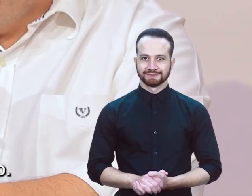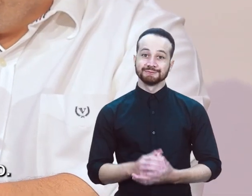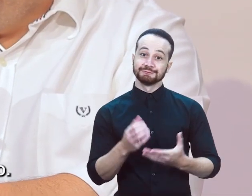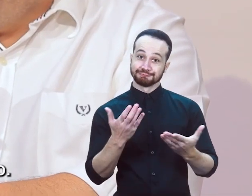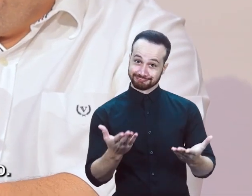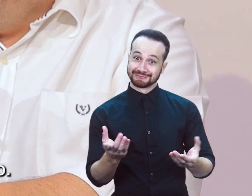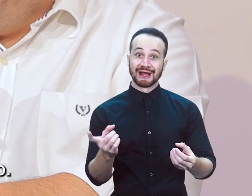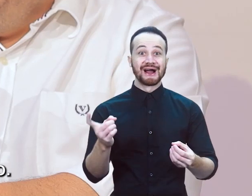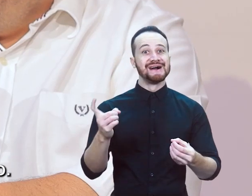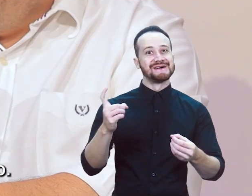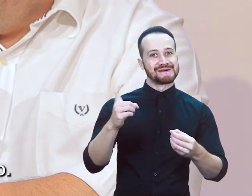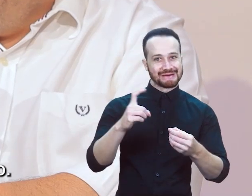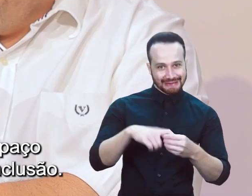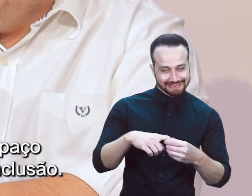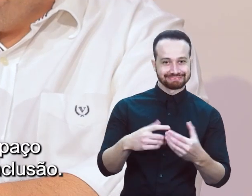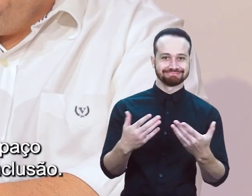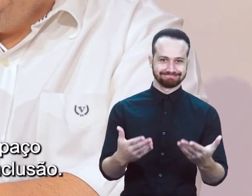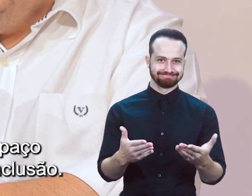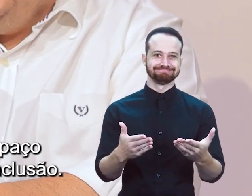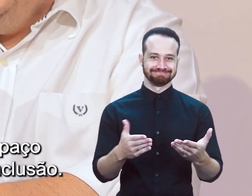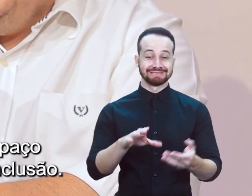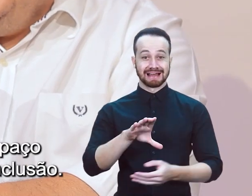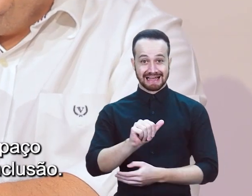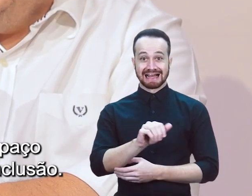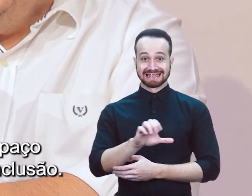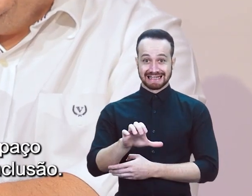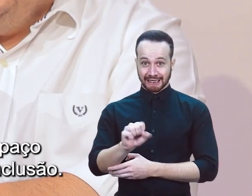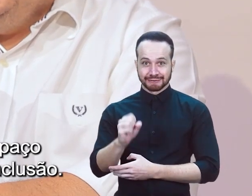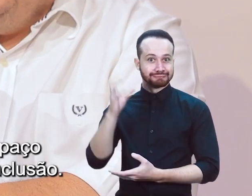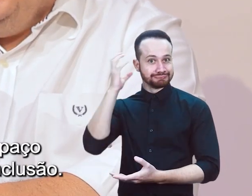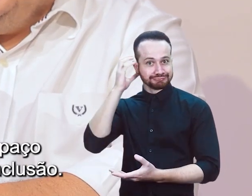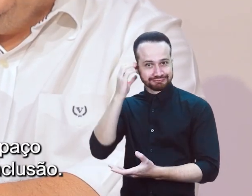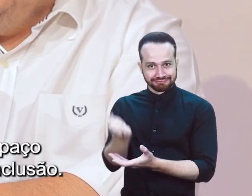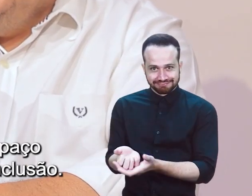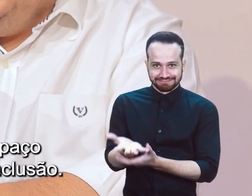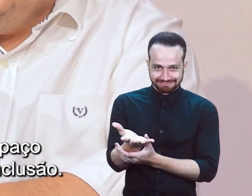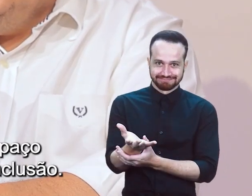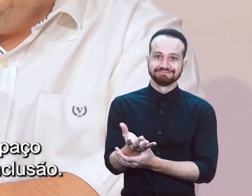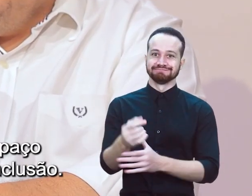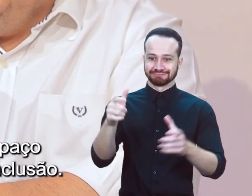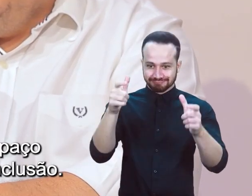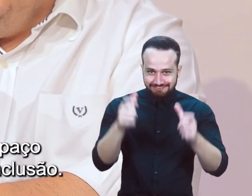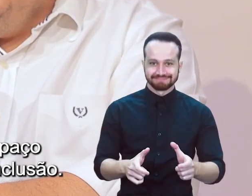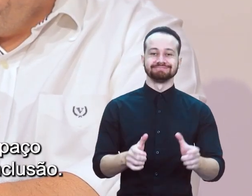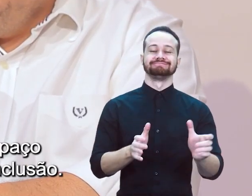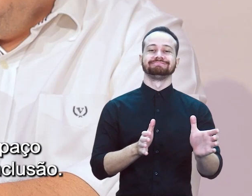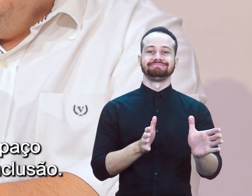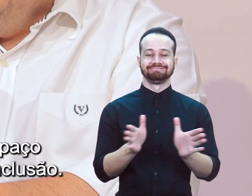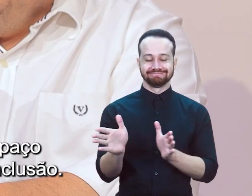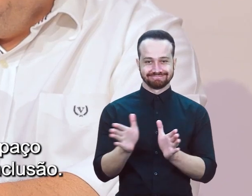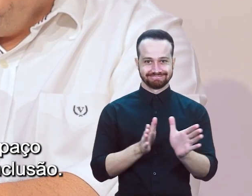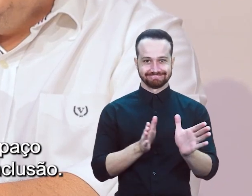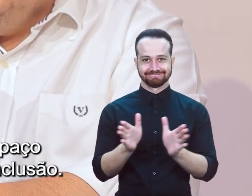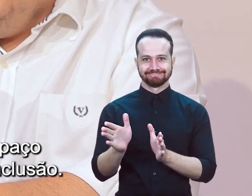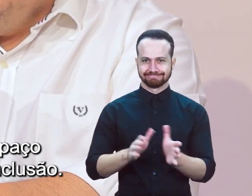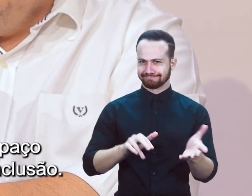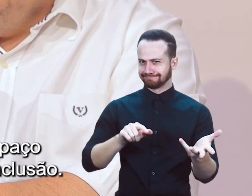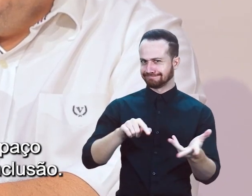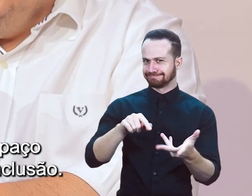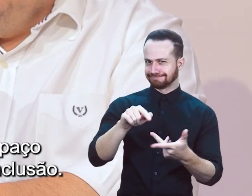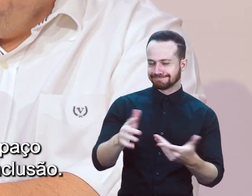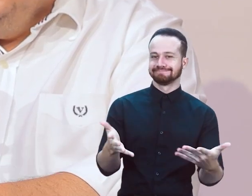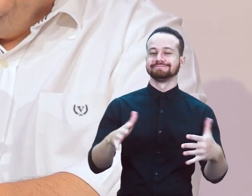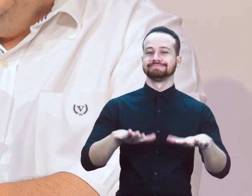Muito bem, estamos voltando no Acessos Podcast, o seu espaço de acessibilidade,